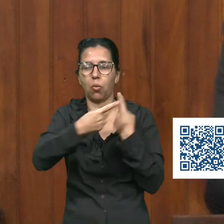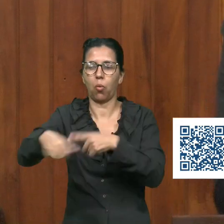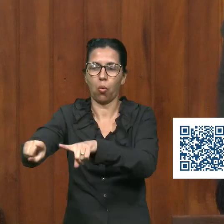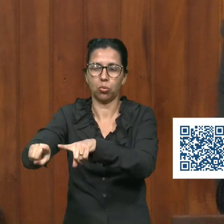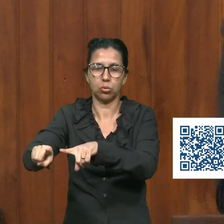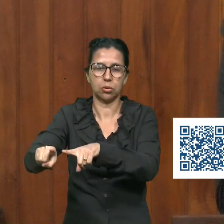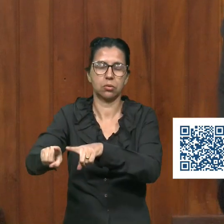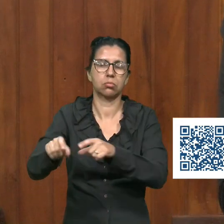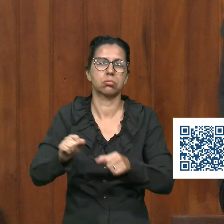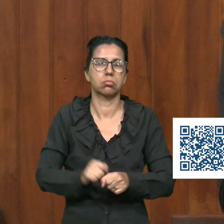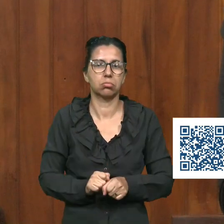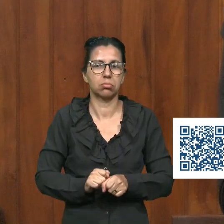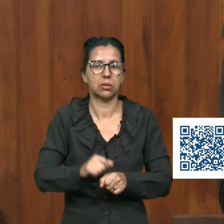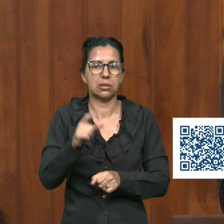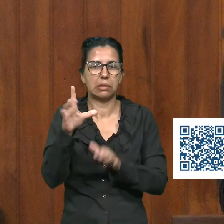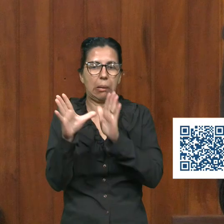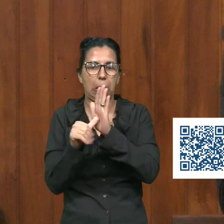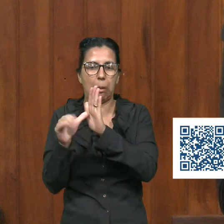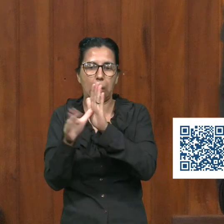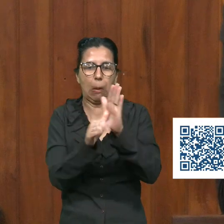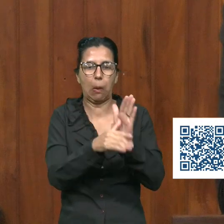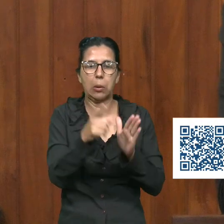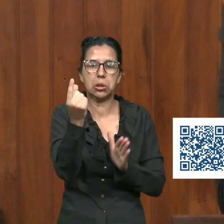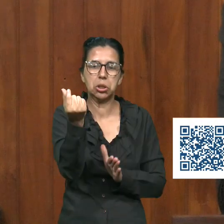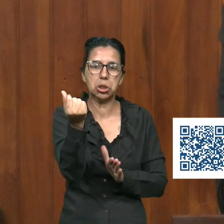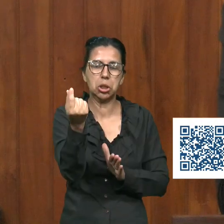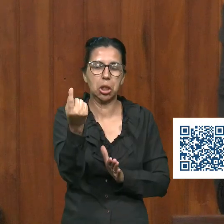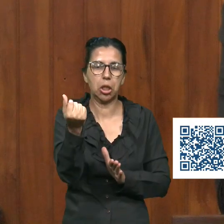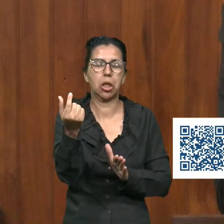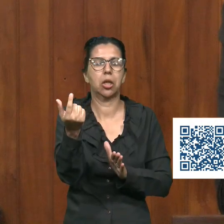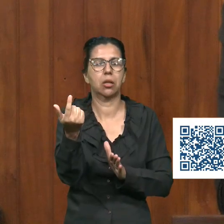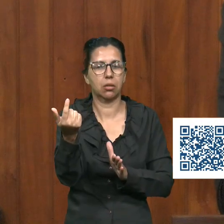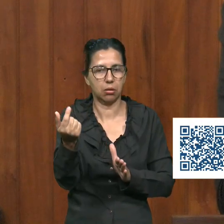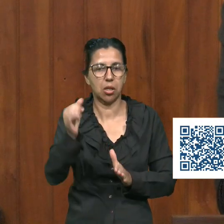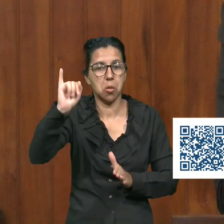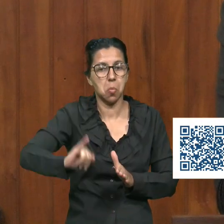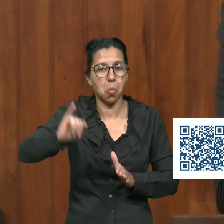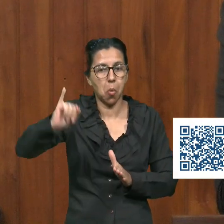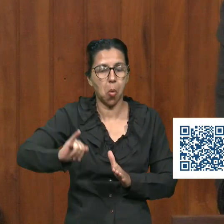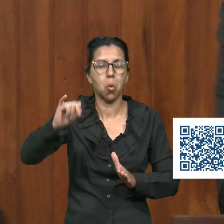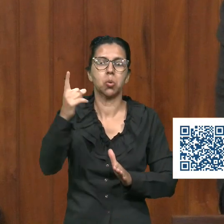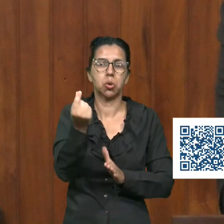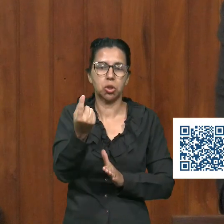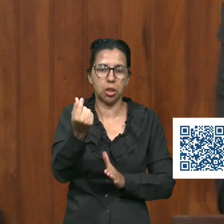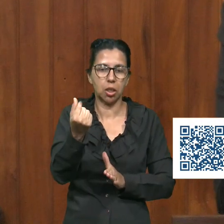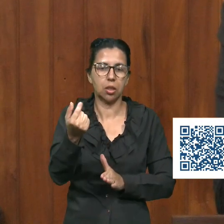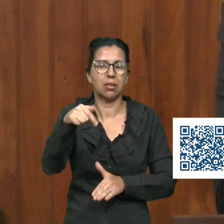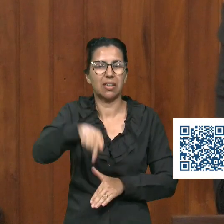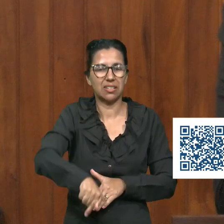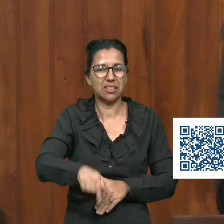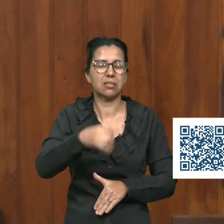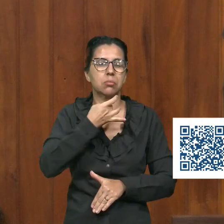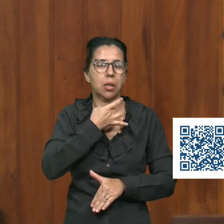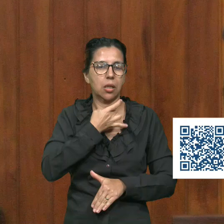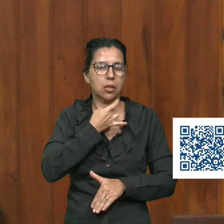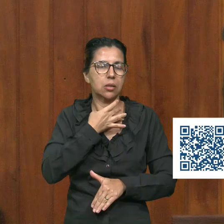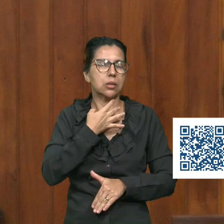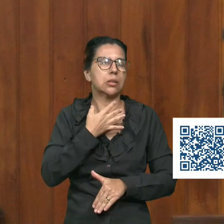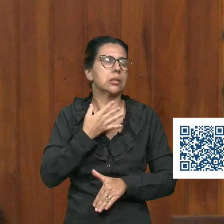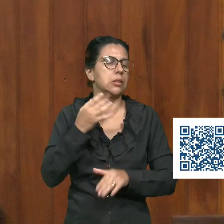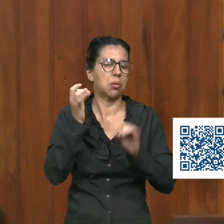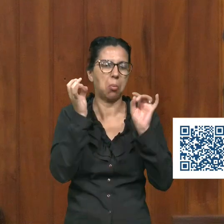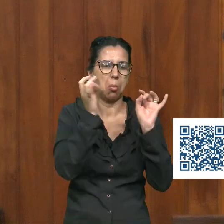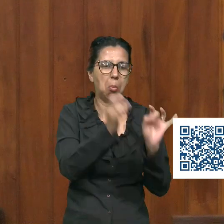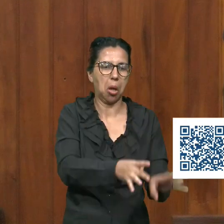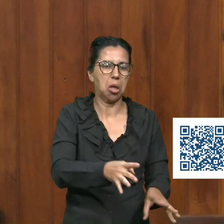Denúncia, indícios de ladruagem, de roubar o nosso dinheiro, dinheiro de impostos. Essa cidade está abandonada, está acabada, não tem médico